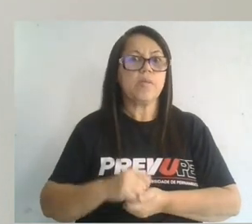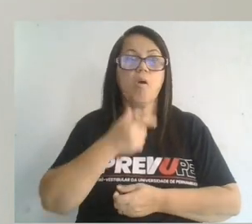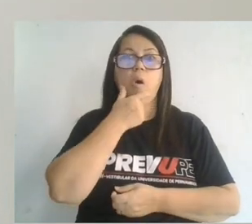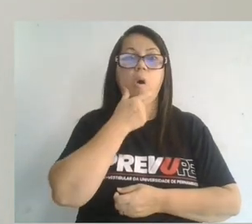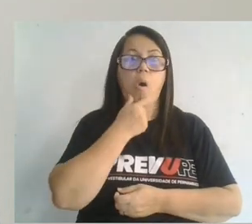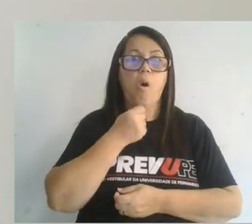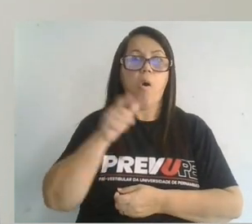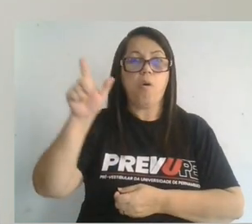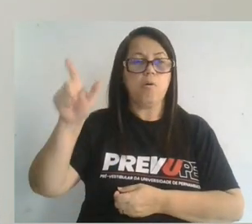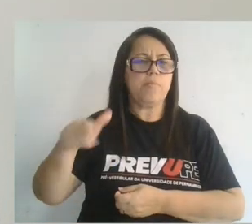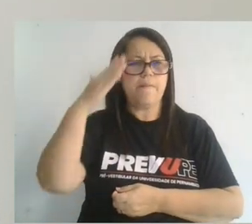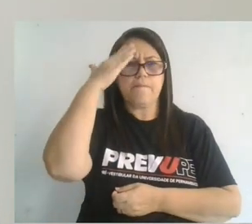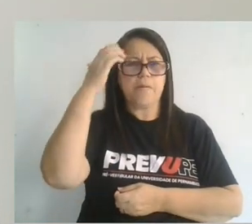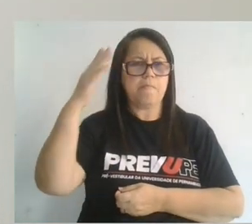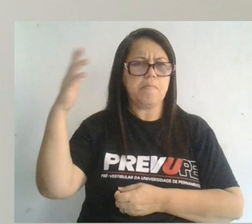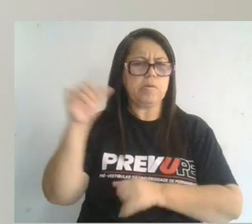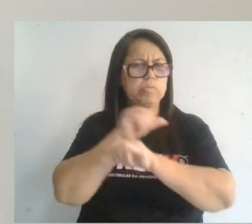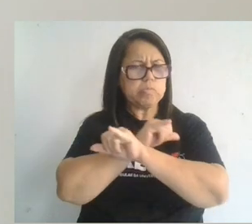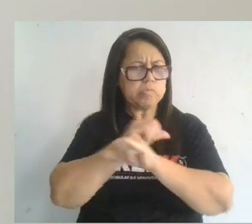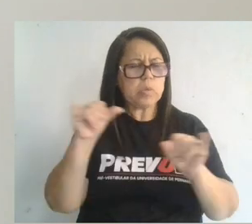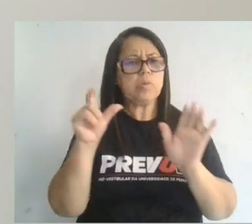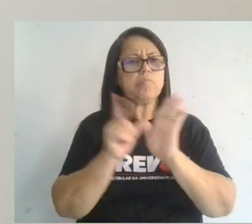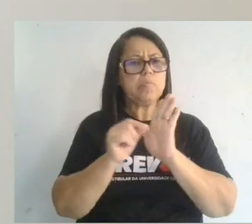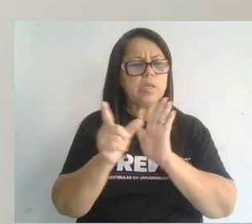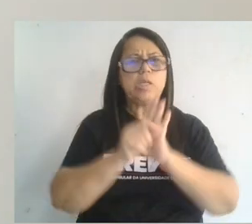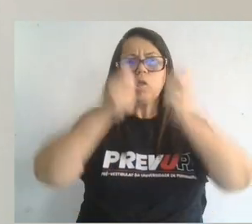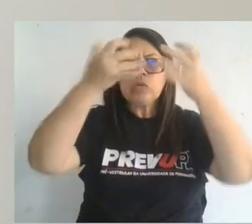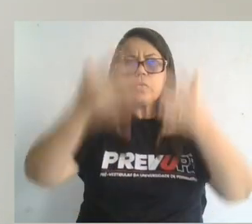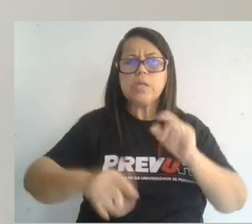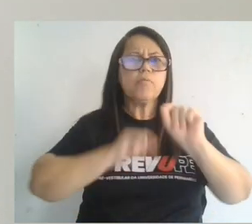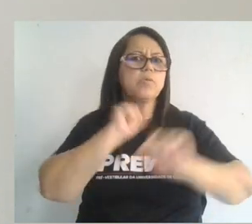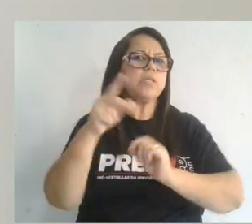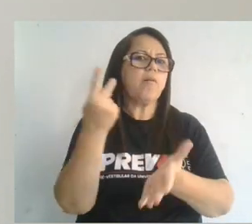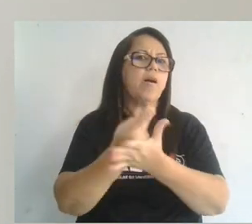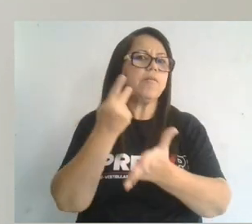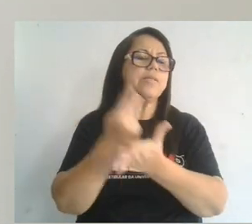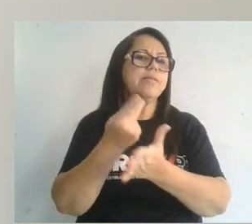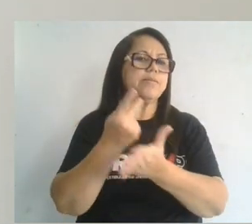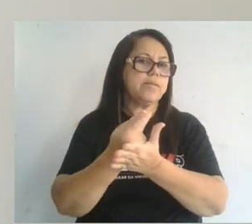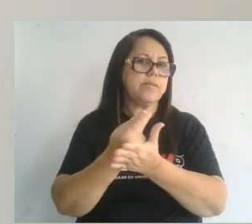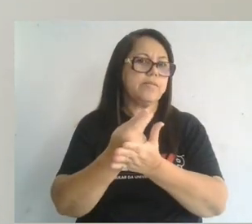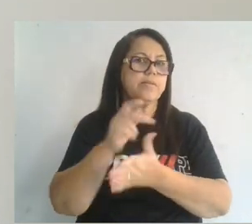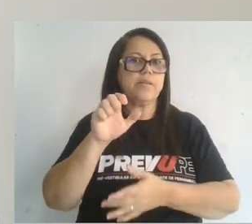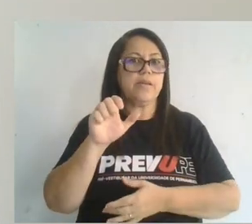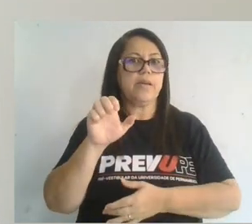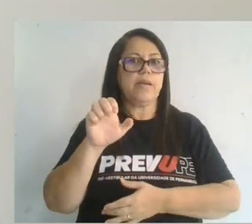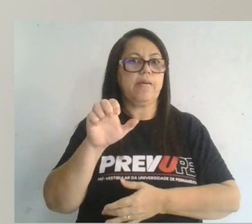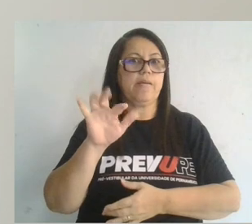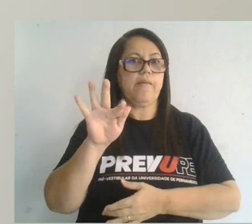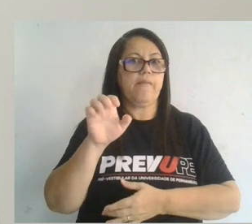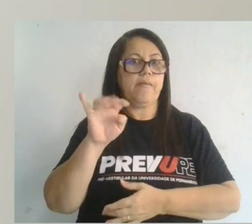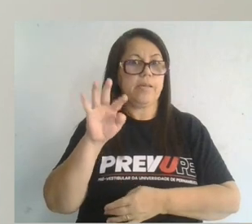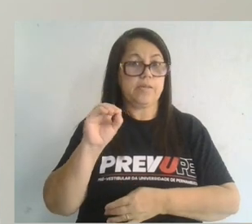especificamente, Einstein publicou um artigo onde ele explicava o que estava acontecendo no efeito fotoelétrico. Porque